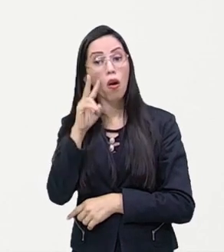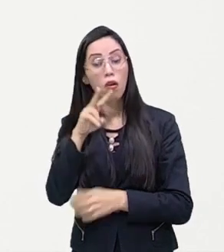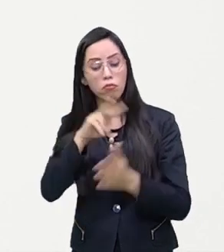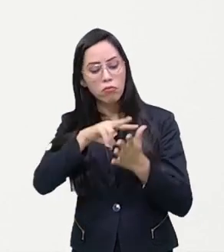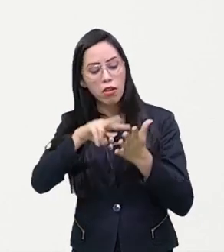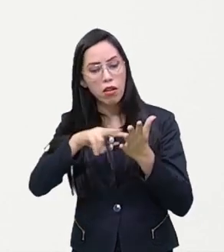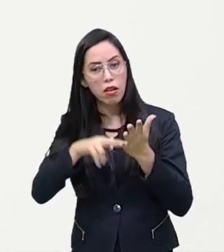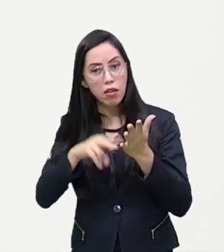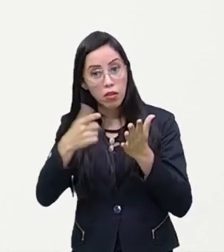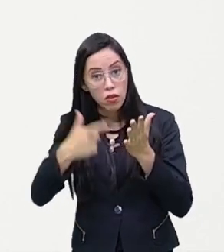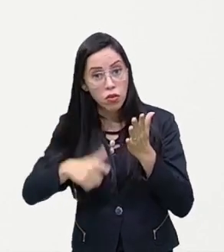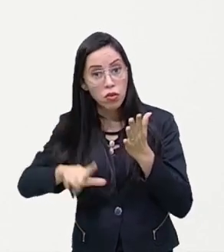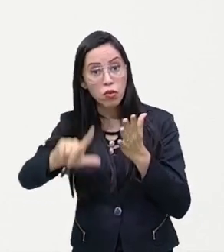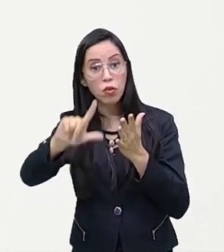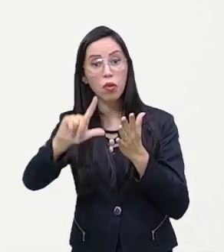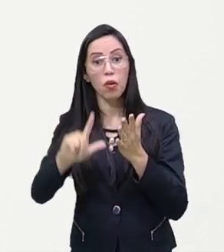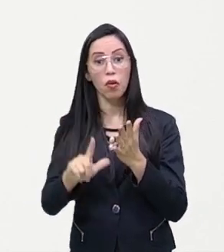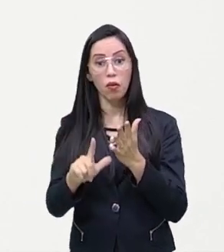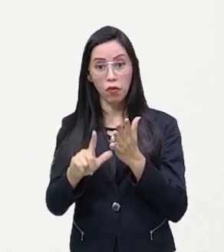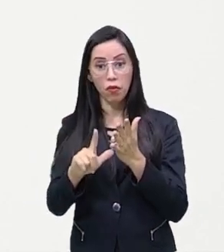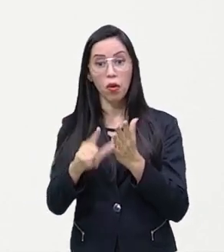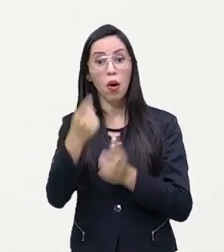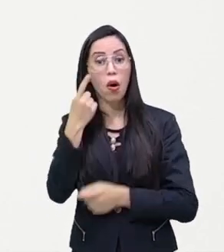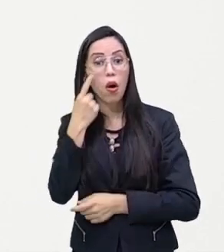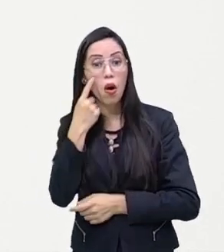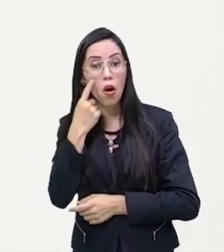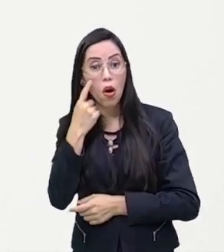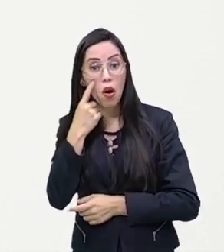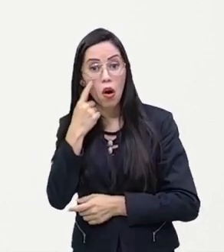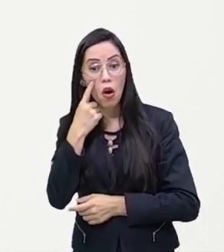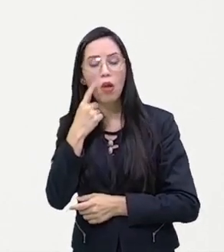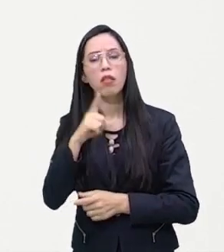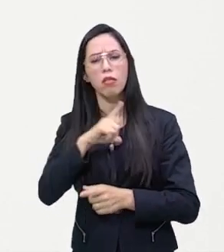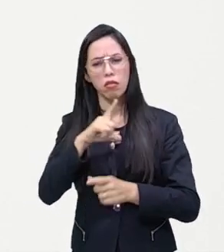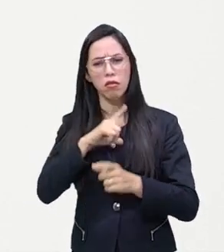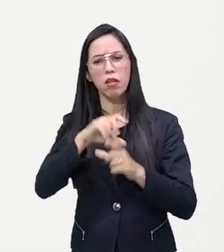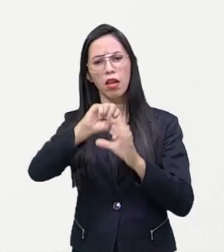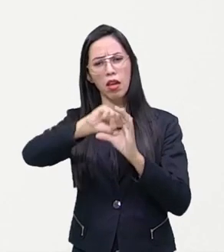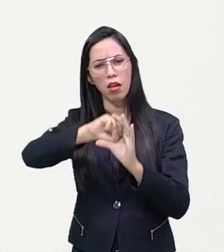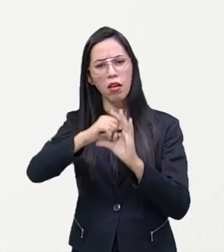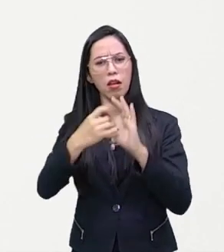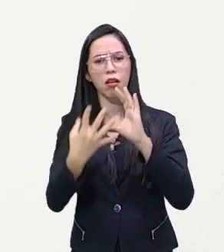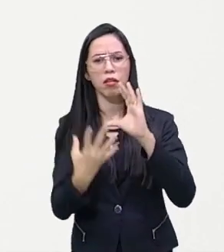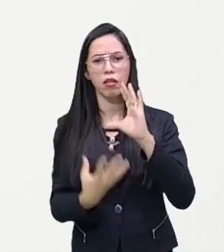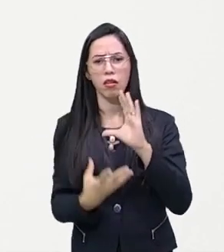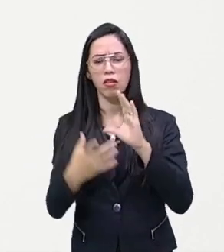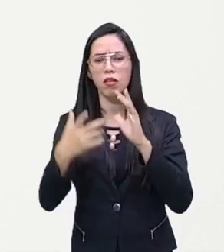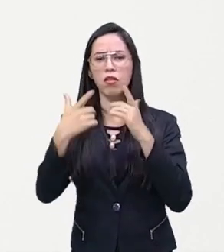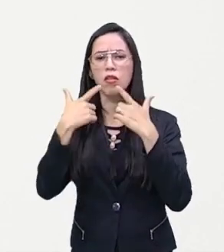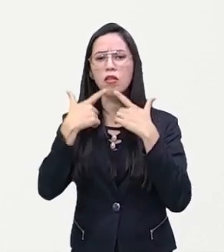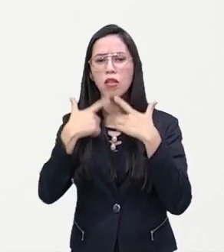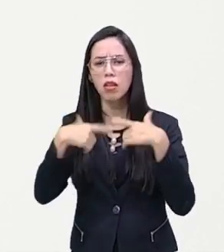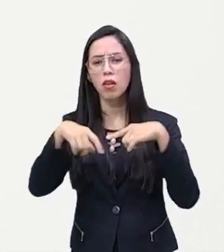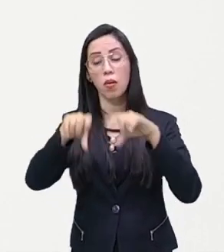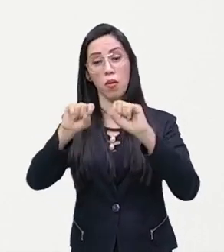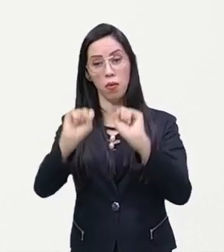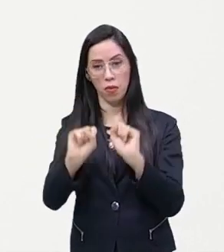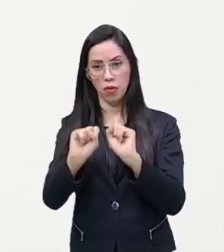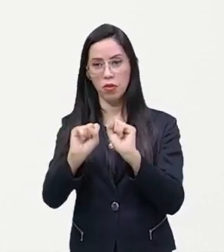daqui, Tipologia, sequências teoricamente definidas pela natureza linguística da